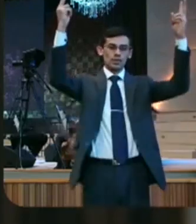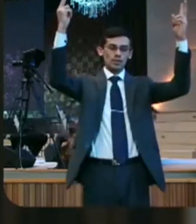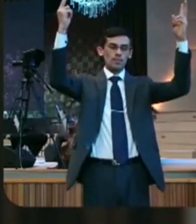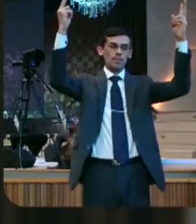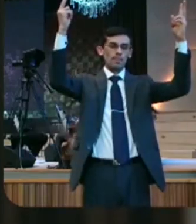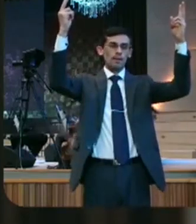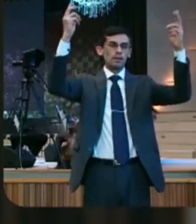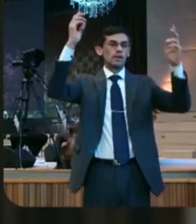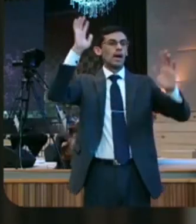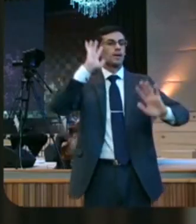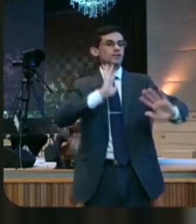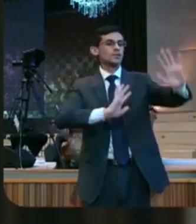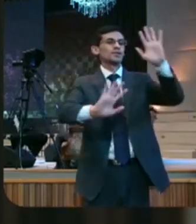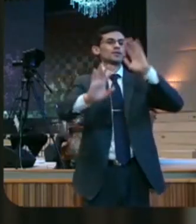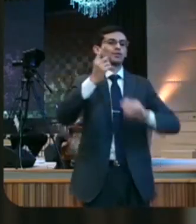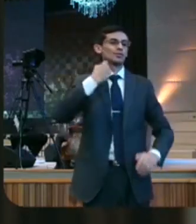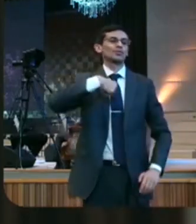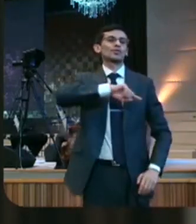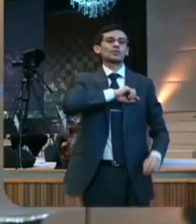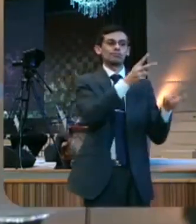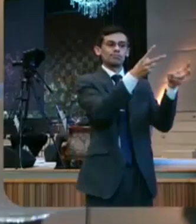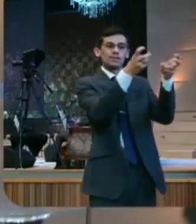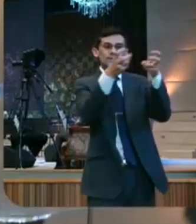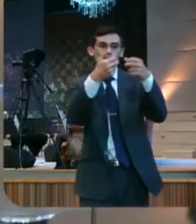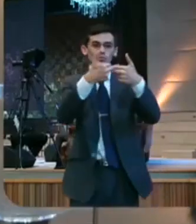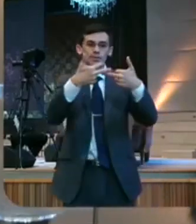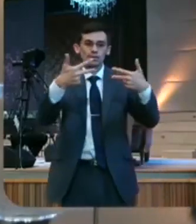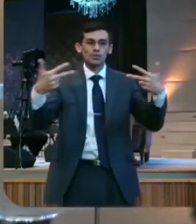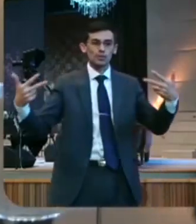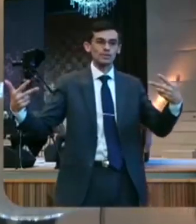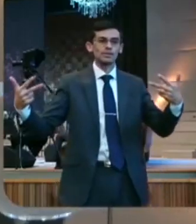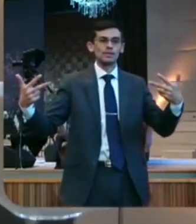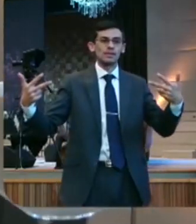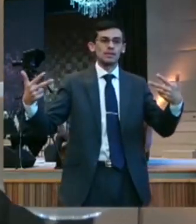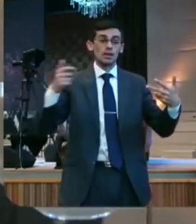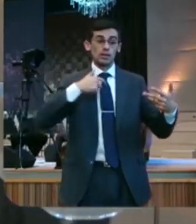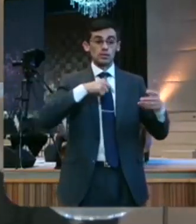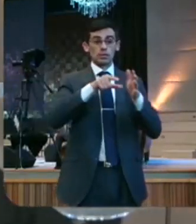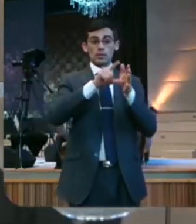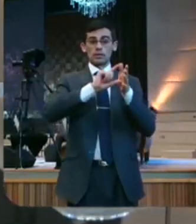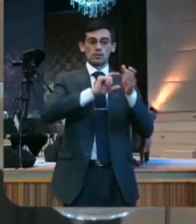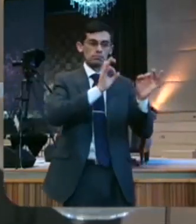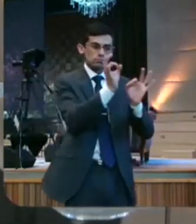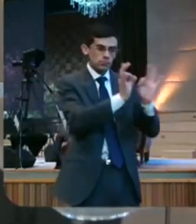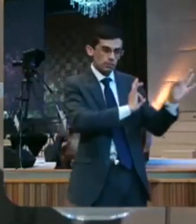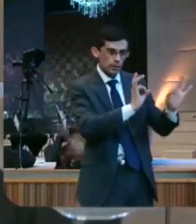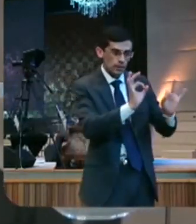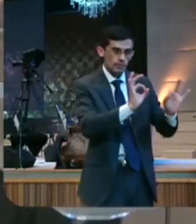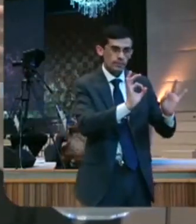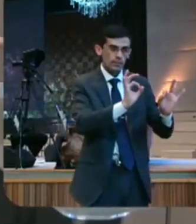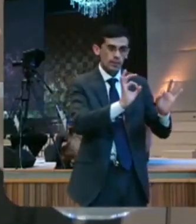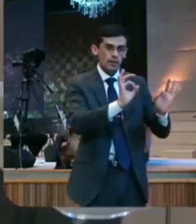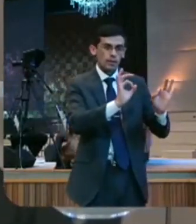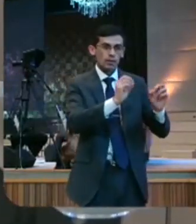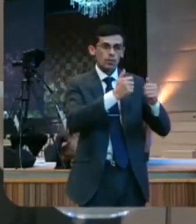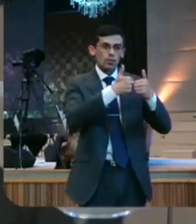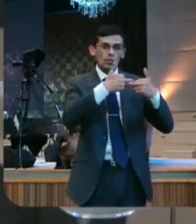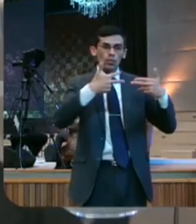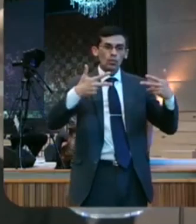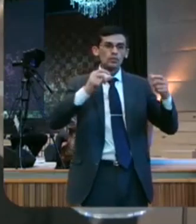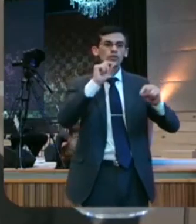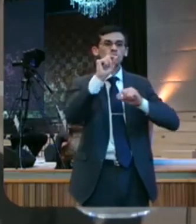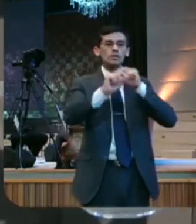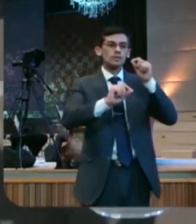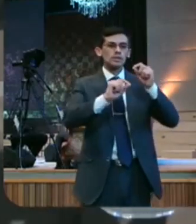não presta atenção nas coisas, nem naquelas que eu preparei, como a intendência,